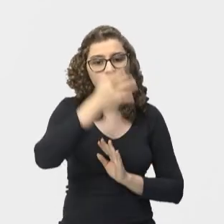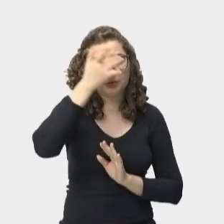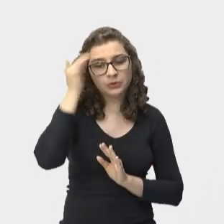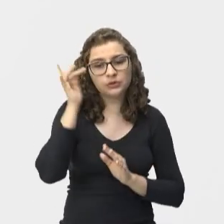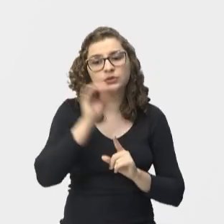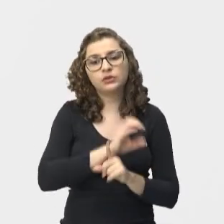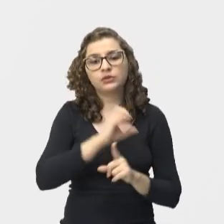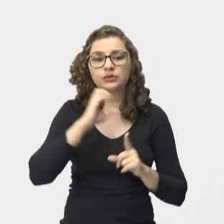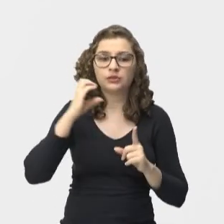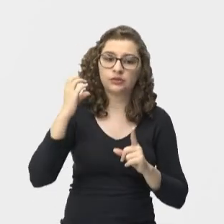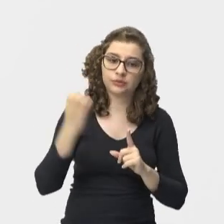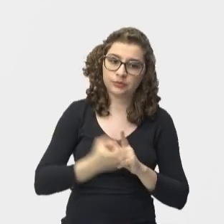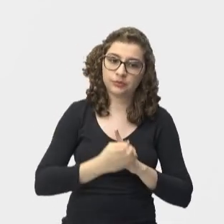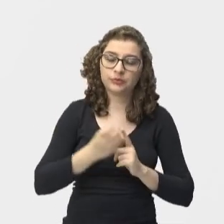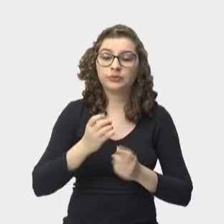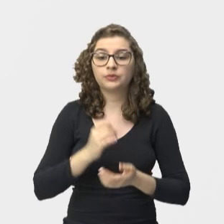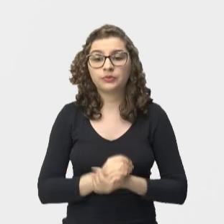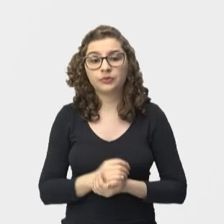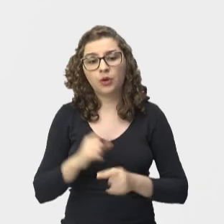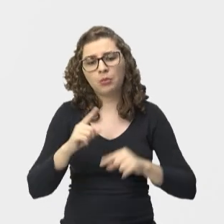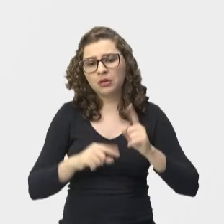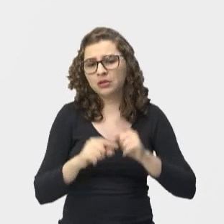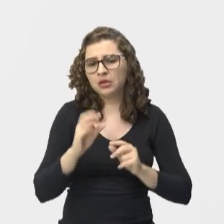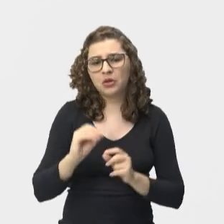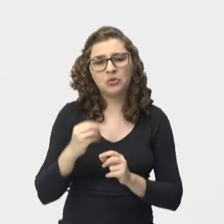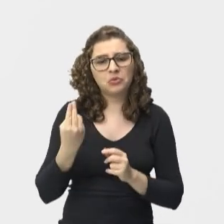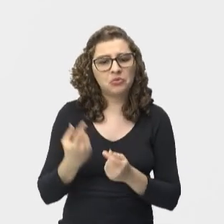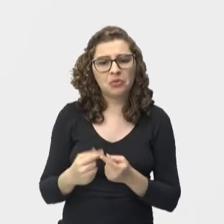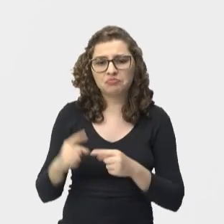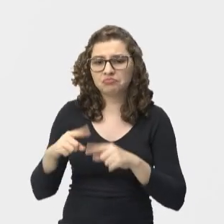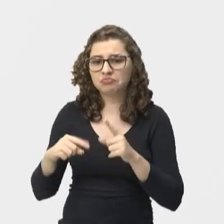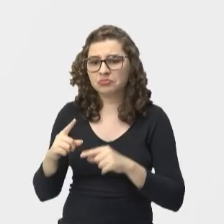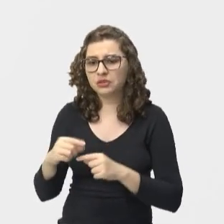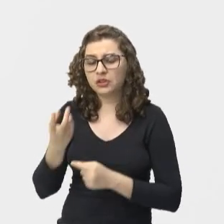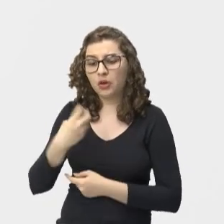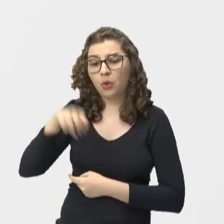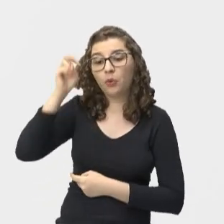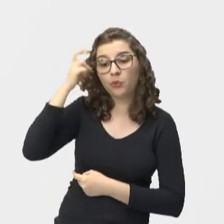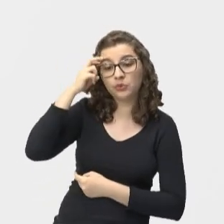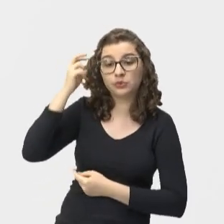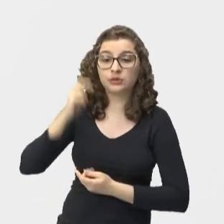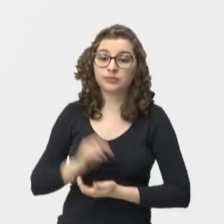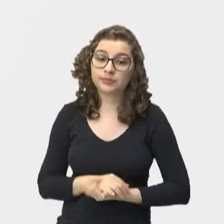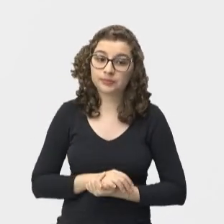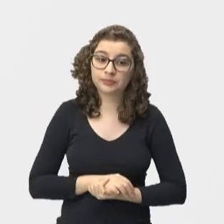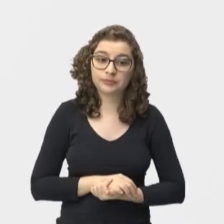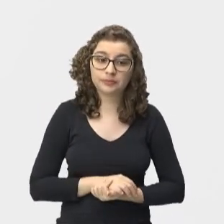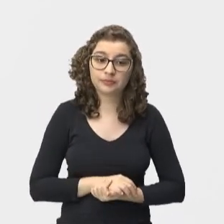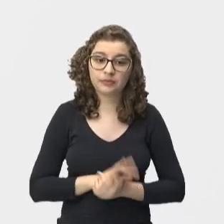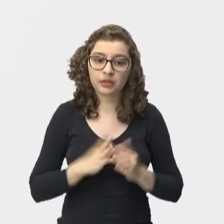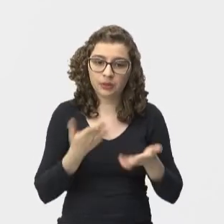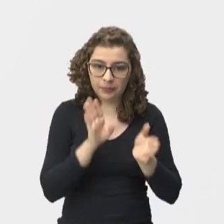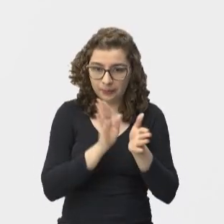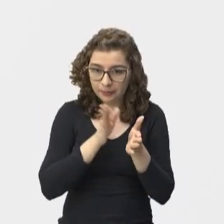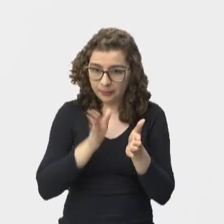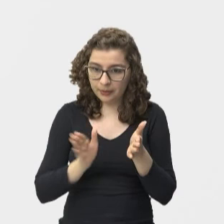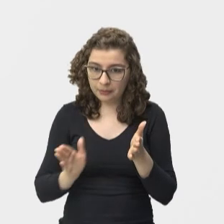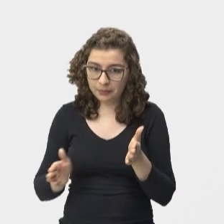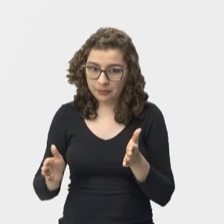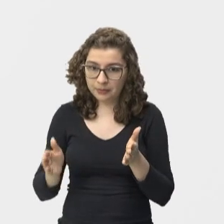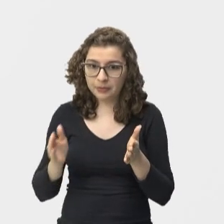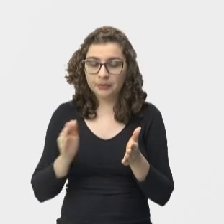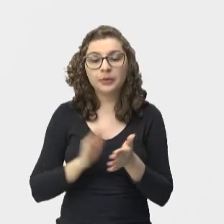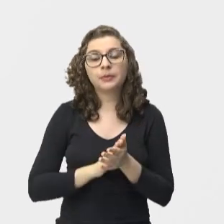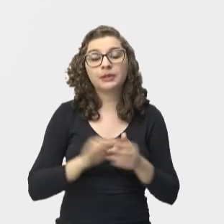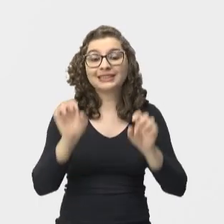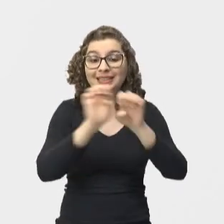pessoas, comunidades, coisas ou outros bens materiais ou imateriais. São etapas